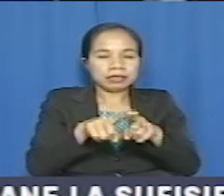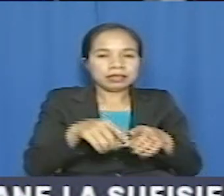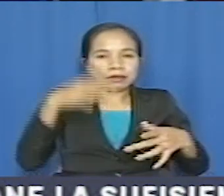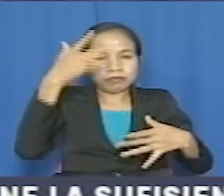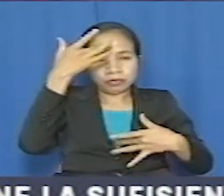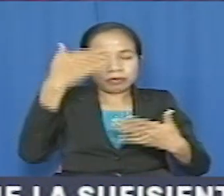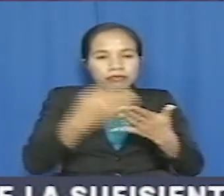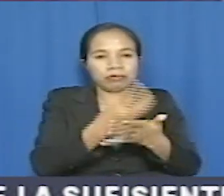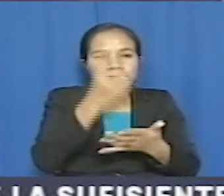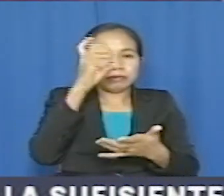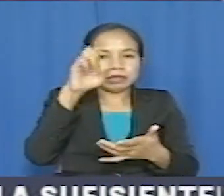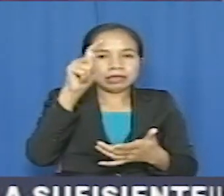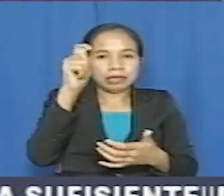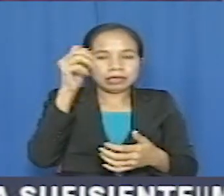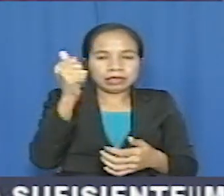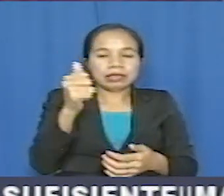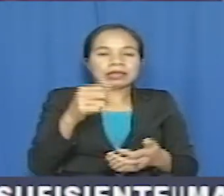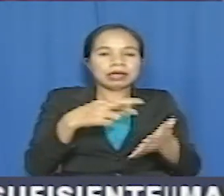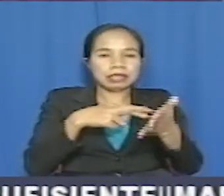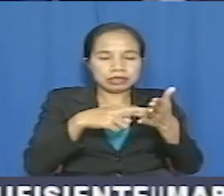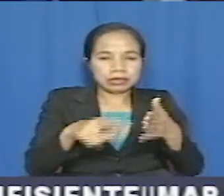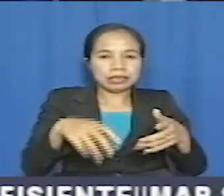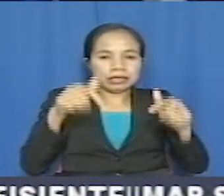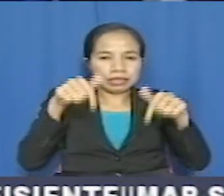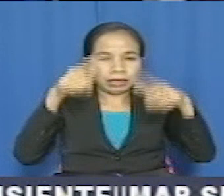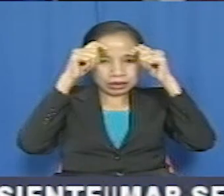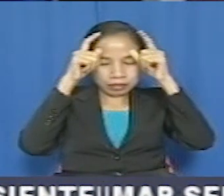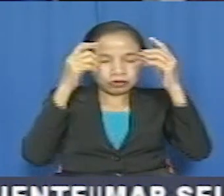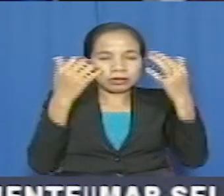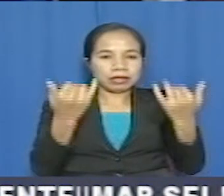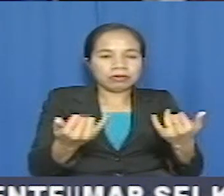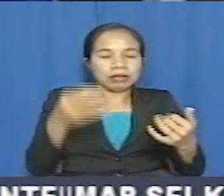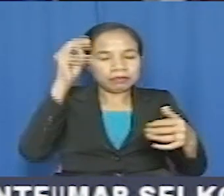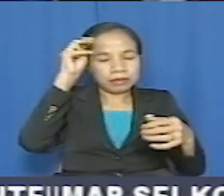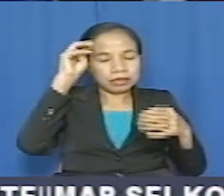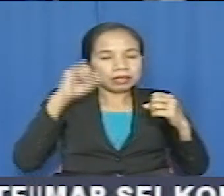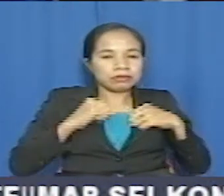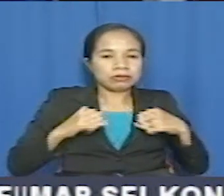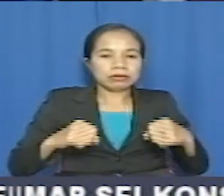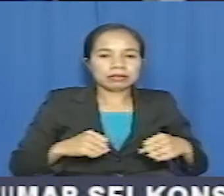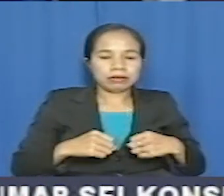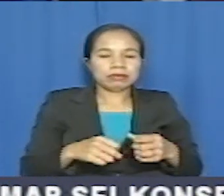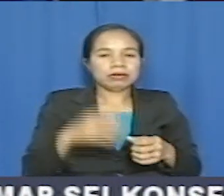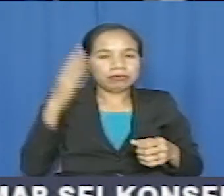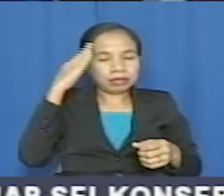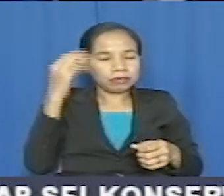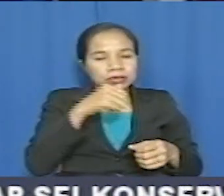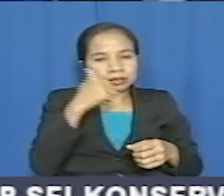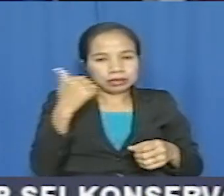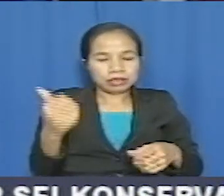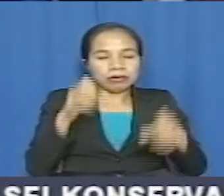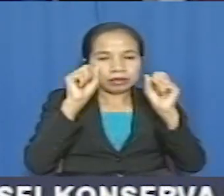Delta, também continua a existir e a Timor-Leste. Torcendo com o Ministério da Saúde e um mecanismo selo, a